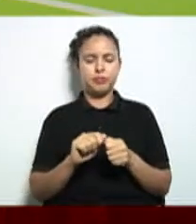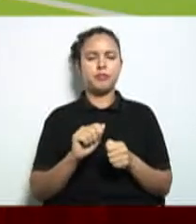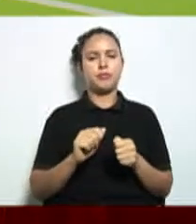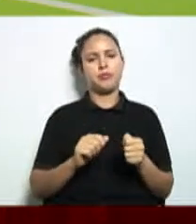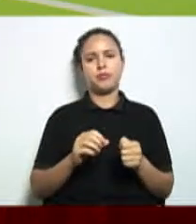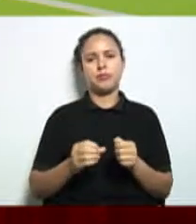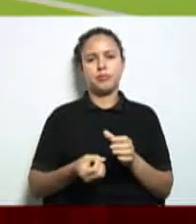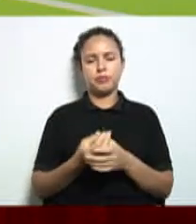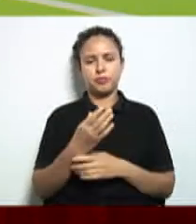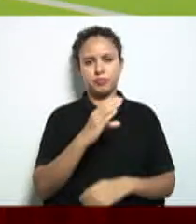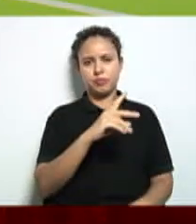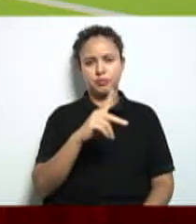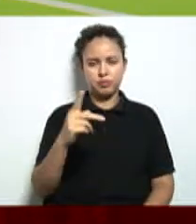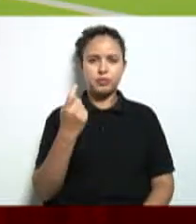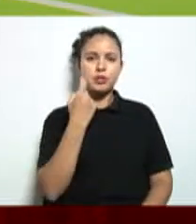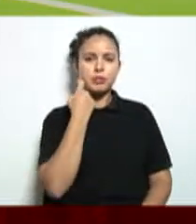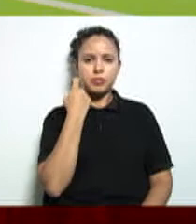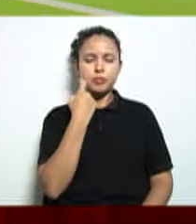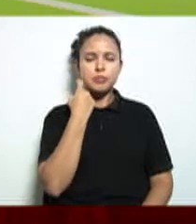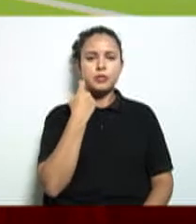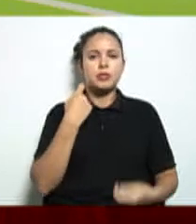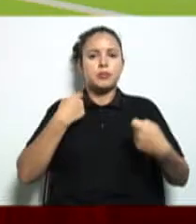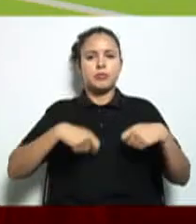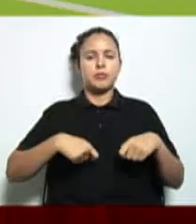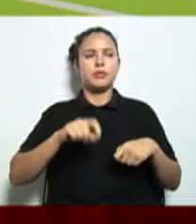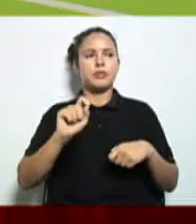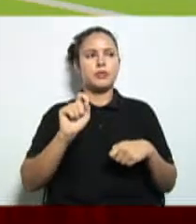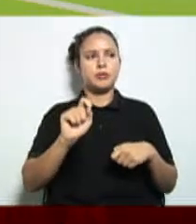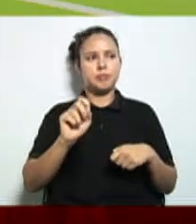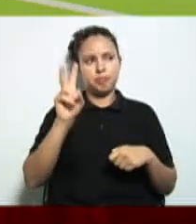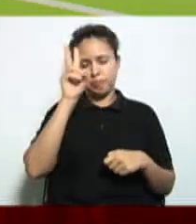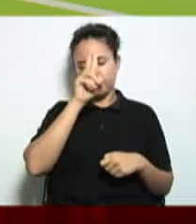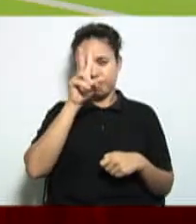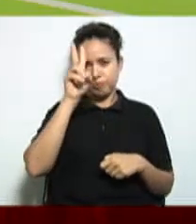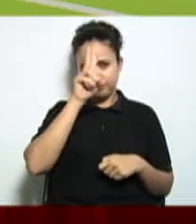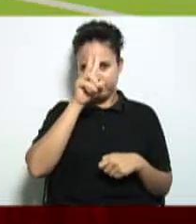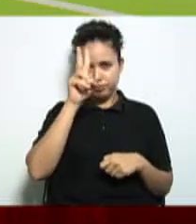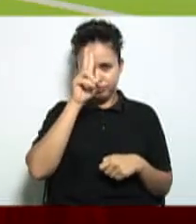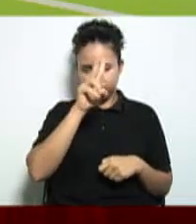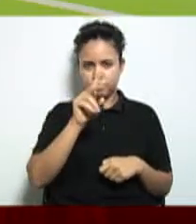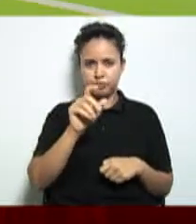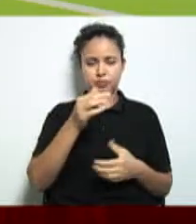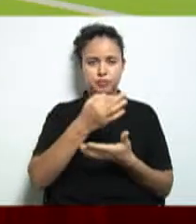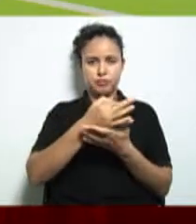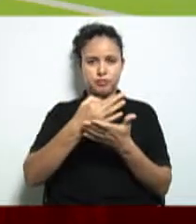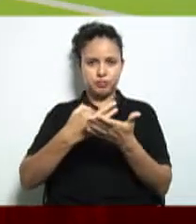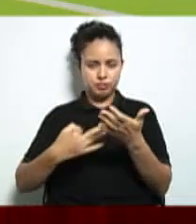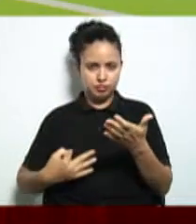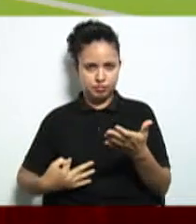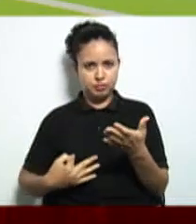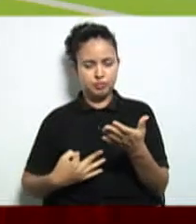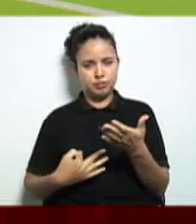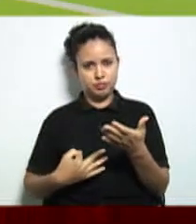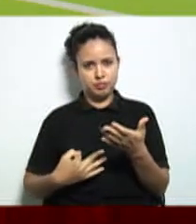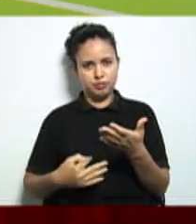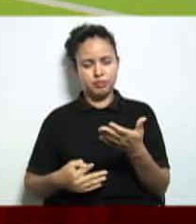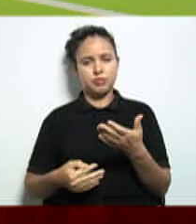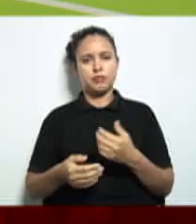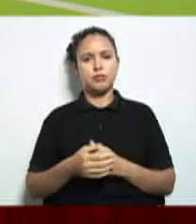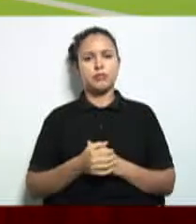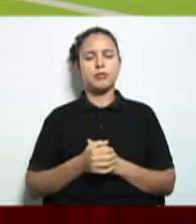piscicultura, eu preciso de algumas coisas. Quais são essas? Né? Lembra do questionário, né, do formulário que foi apresentado no nosso vídeo?